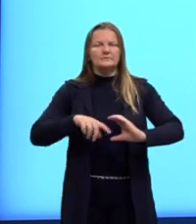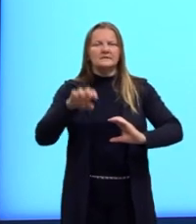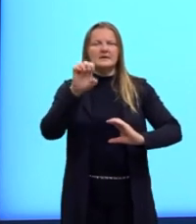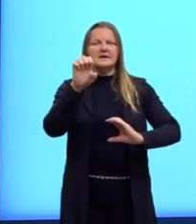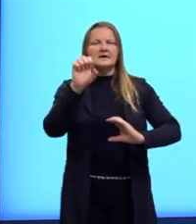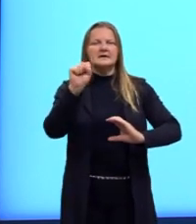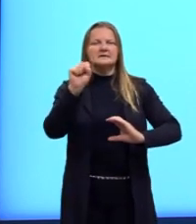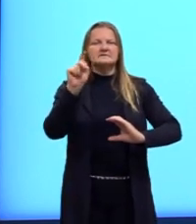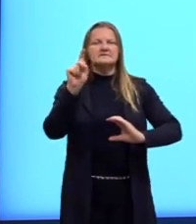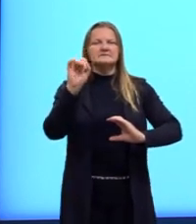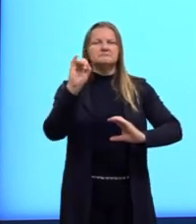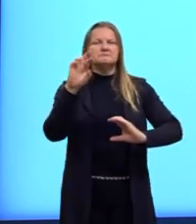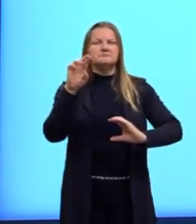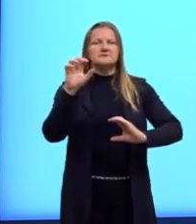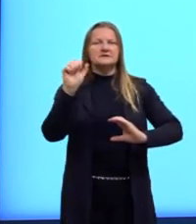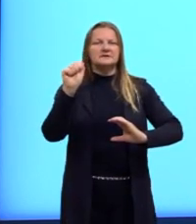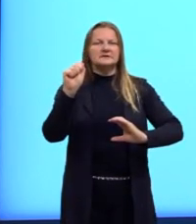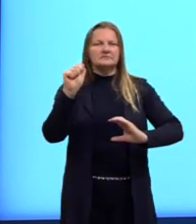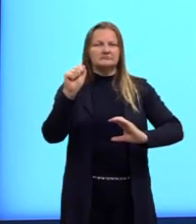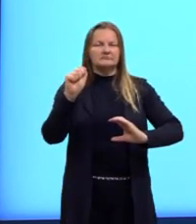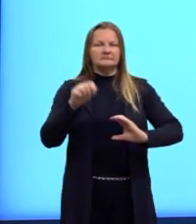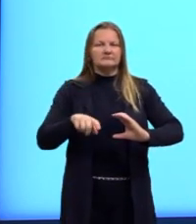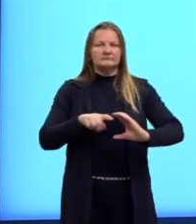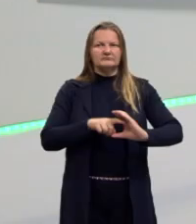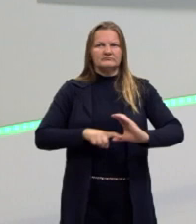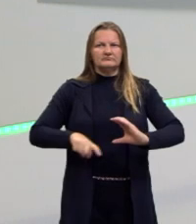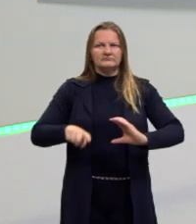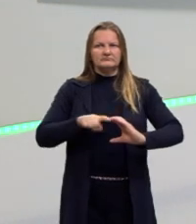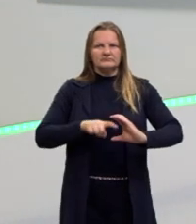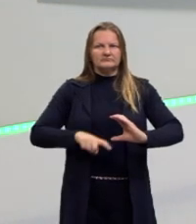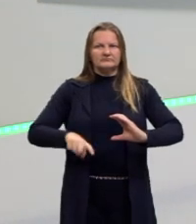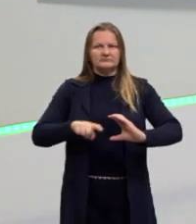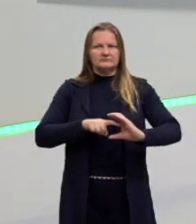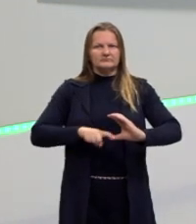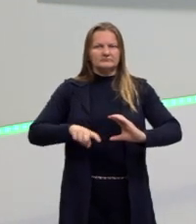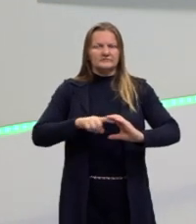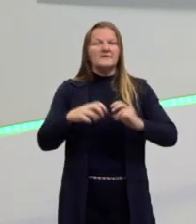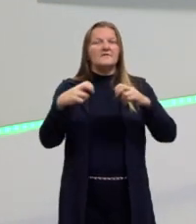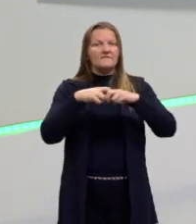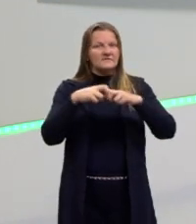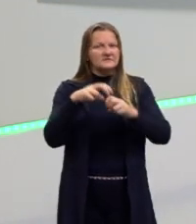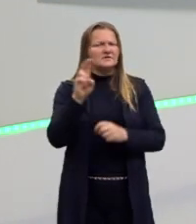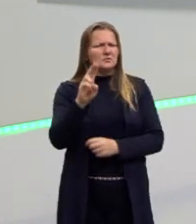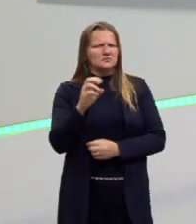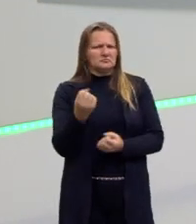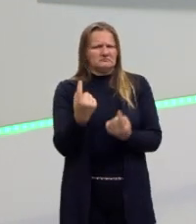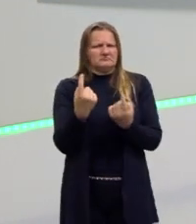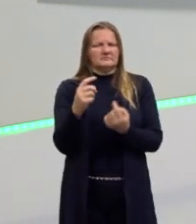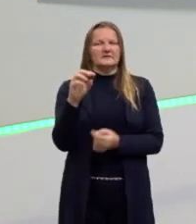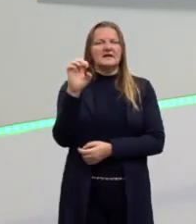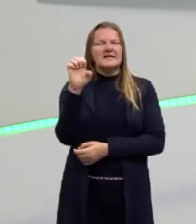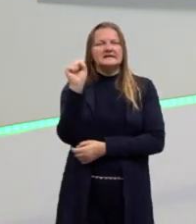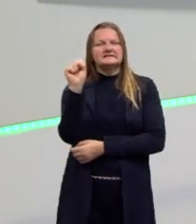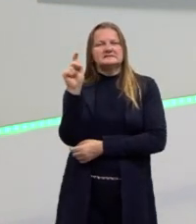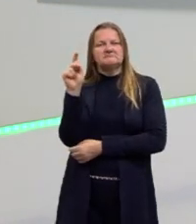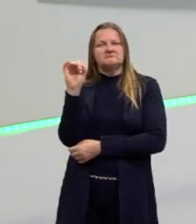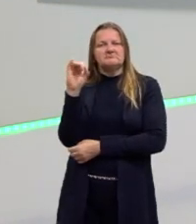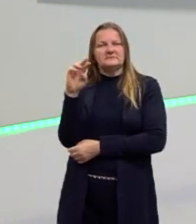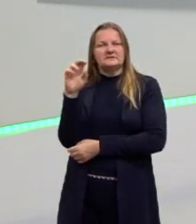espira, tá? Esse é o nome dado, né, que se usa bastante na física. Um nome incomum, não é tão comum,